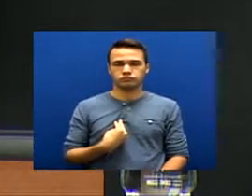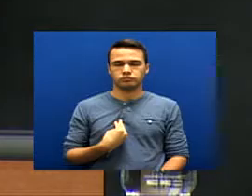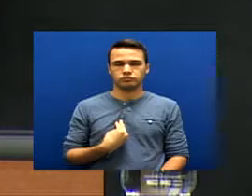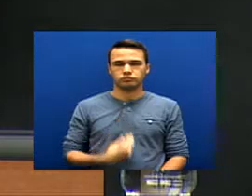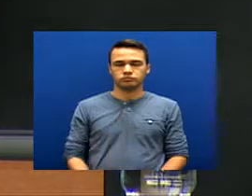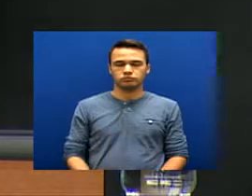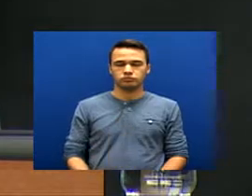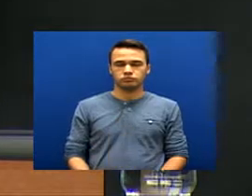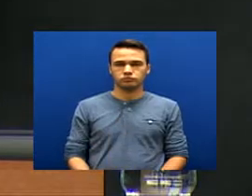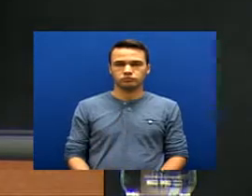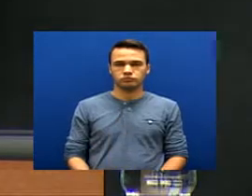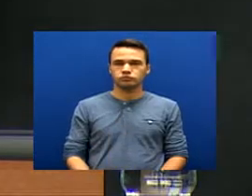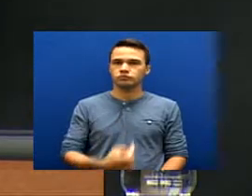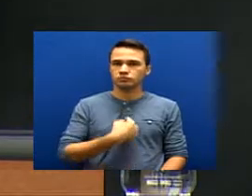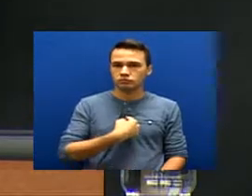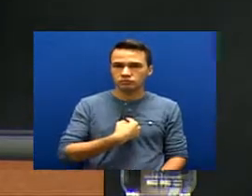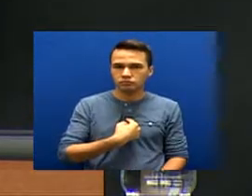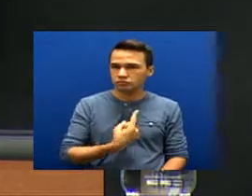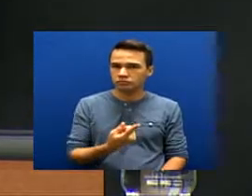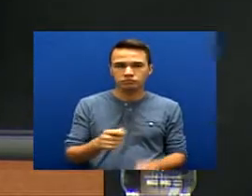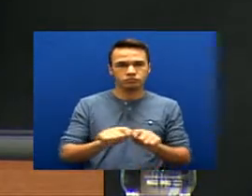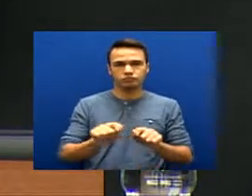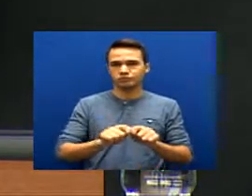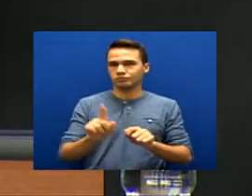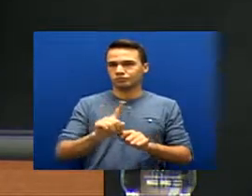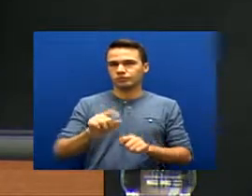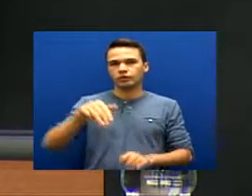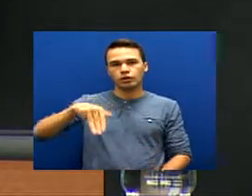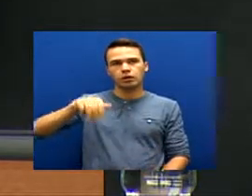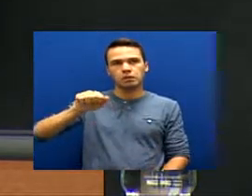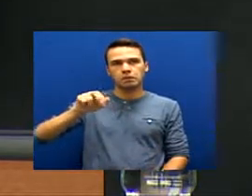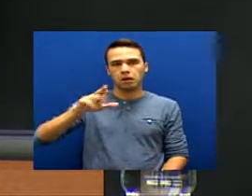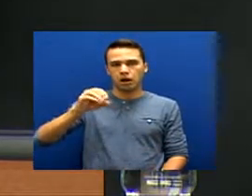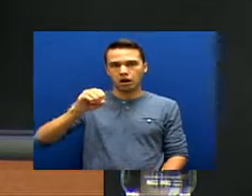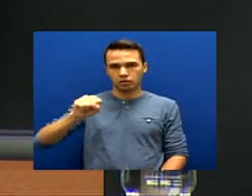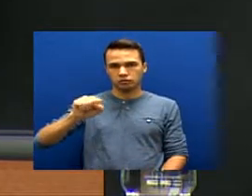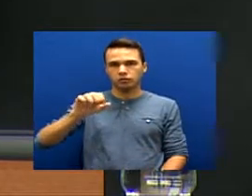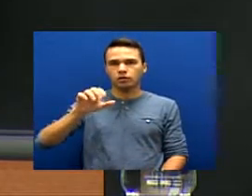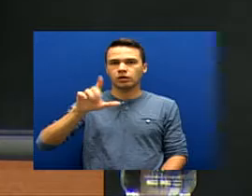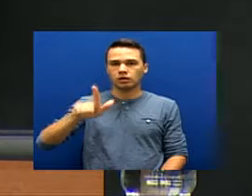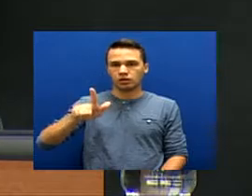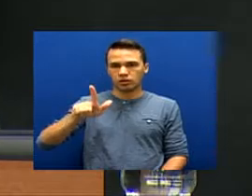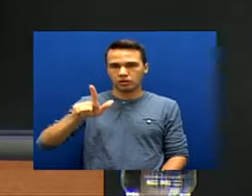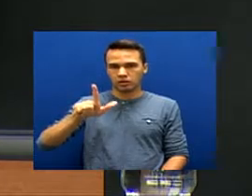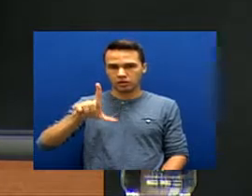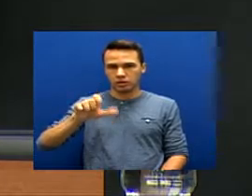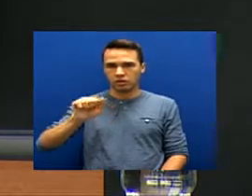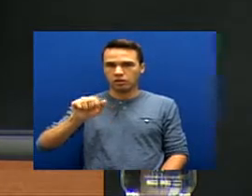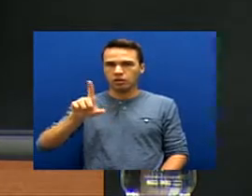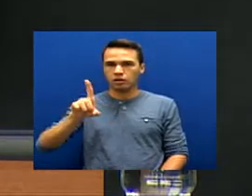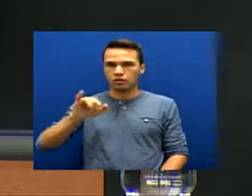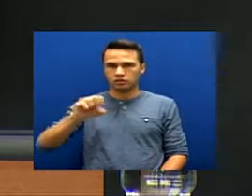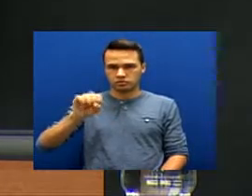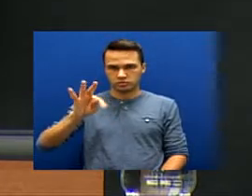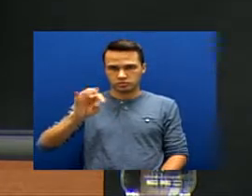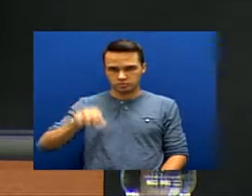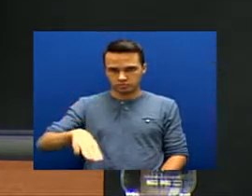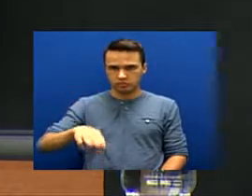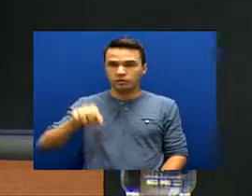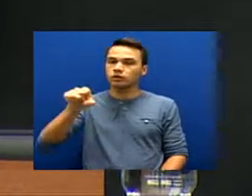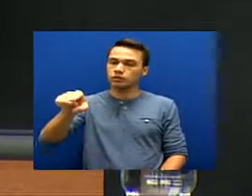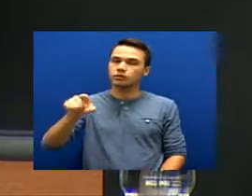né? Está aguardando uma cirurgia, se recuperando já, mas está tudo bem, né? Se estiver nos acompanhando, queremos transmitir